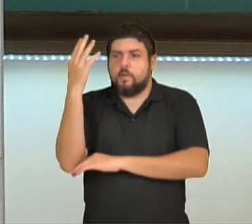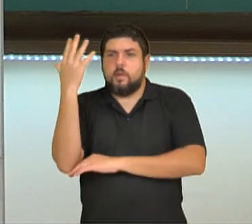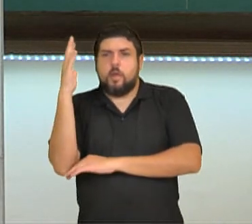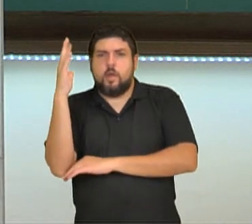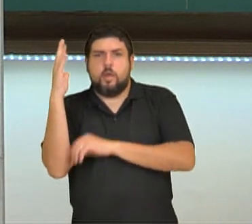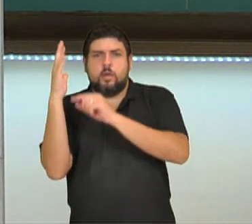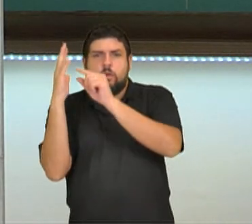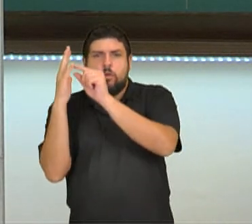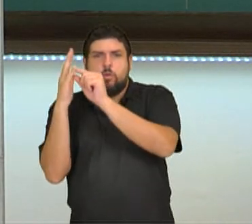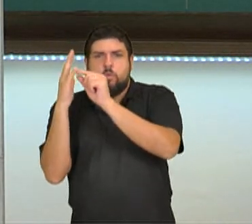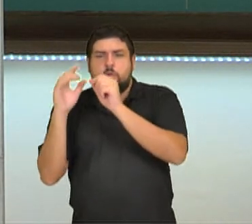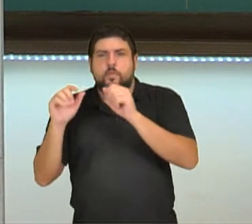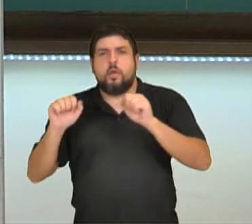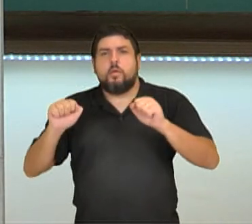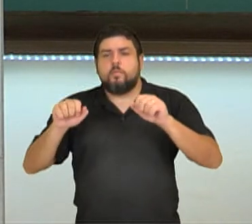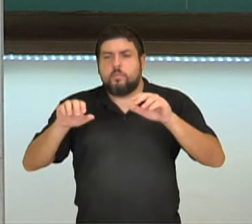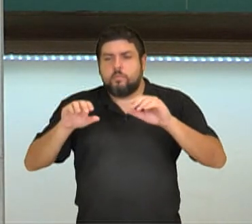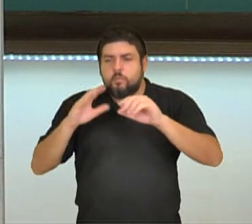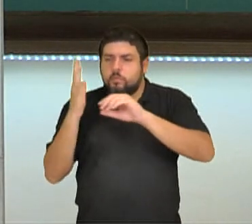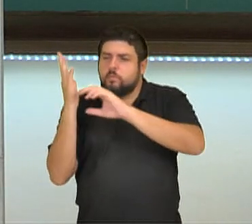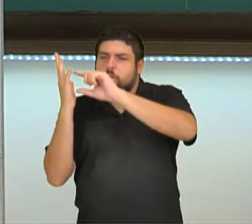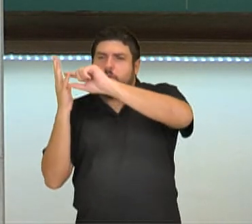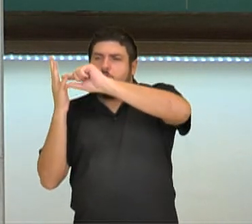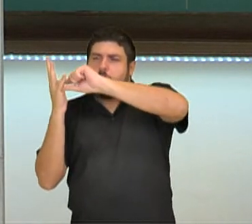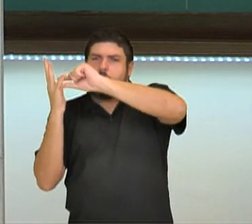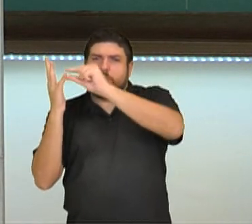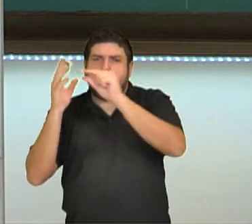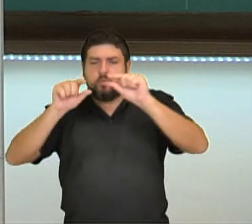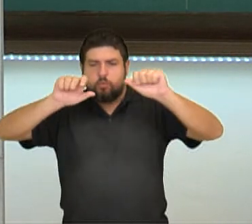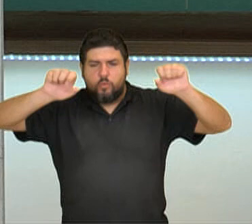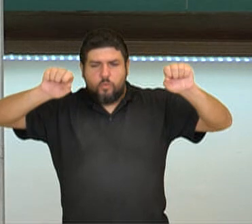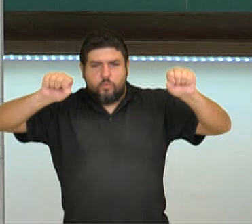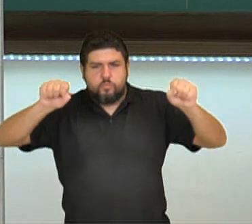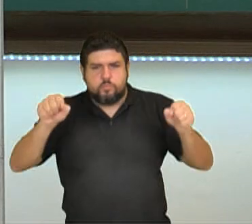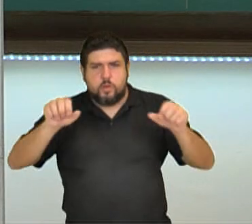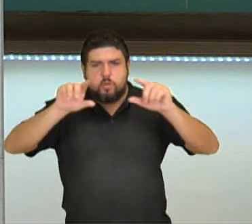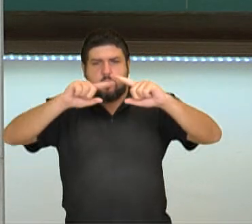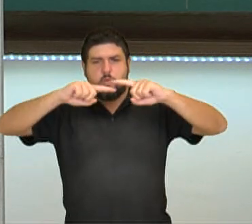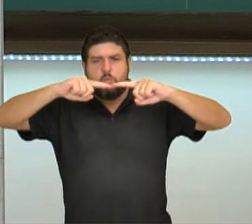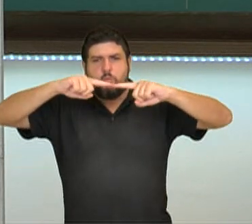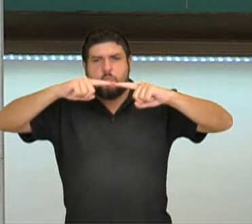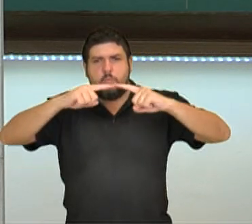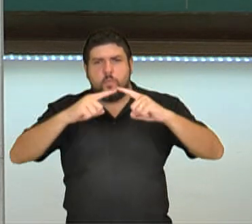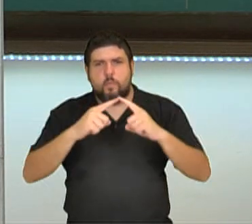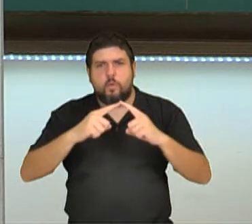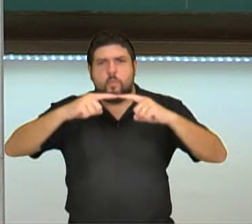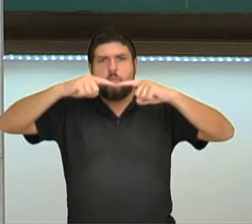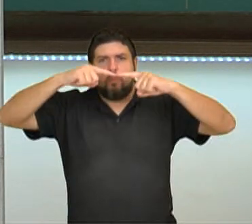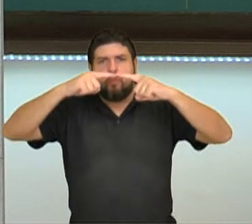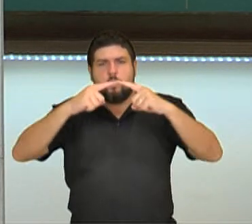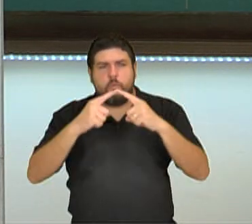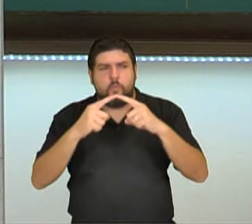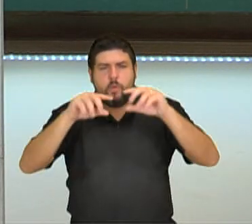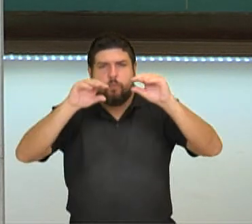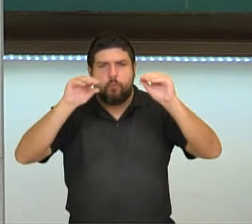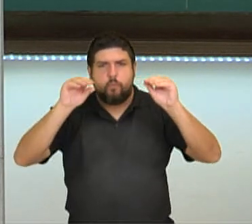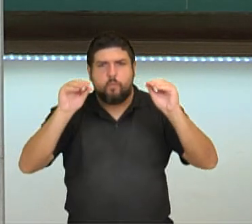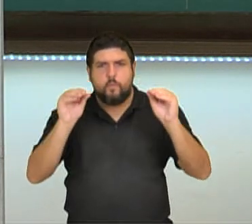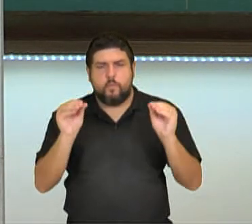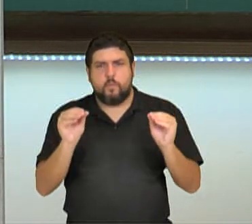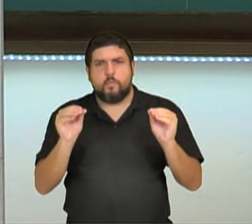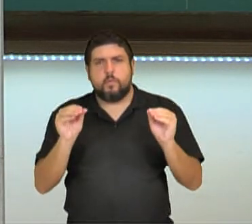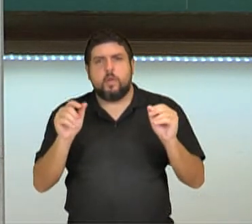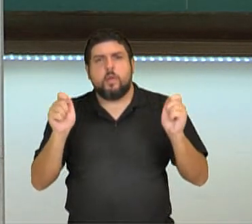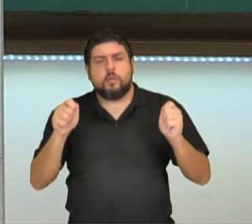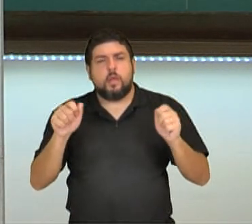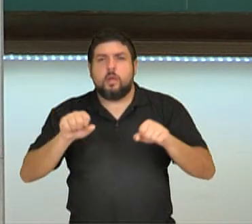serem fletidos, de entortarem muito rápido, né? Eles, facilmente você consegue entortar o galho e